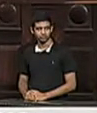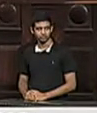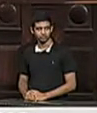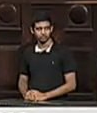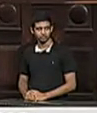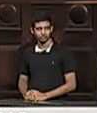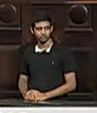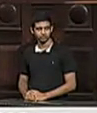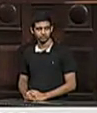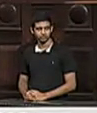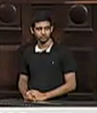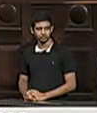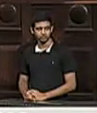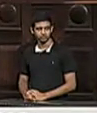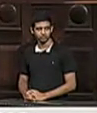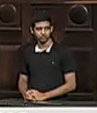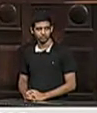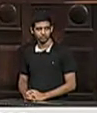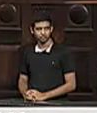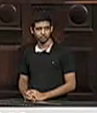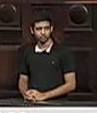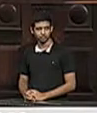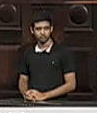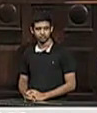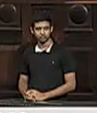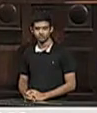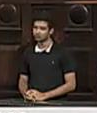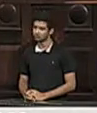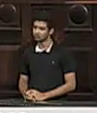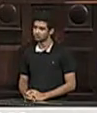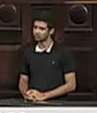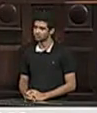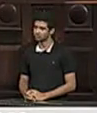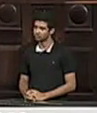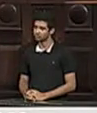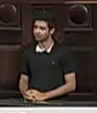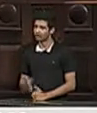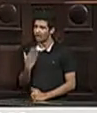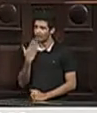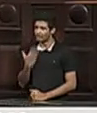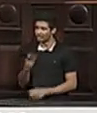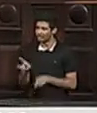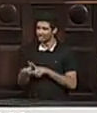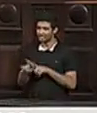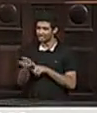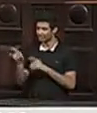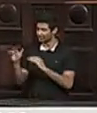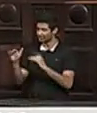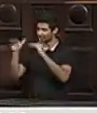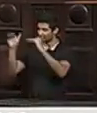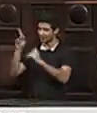daquilo que o Liceu de Humanidades representa para a sociedade fluminense,